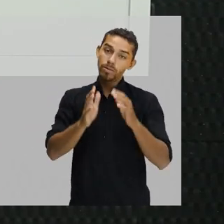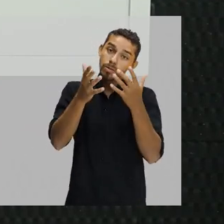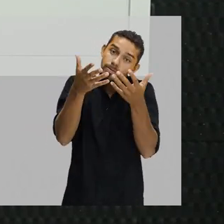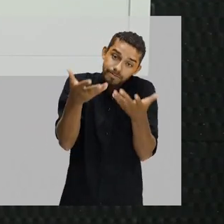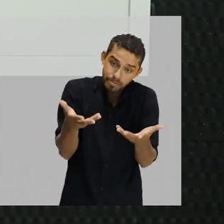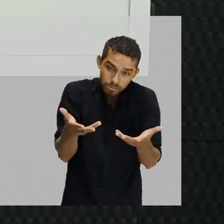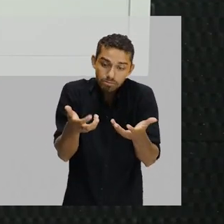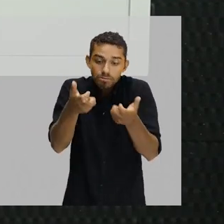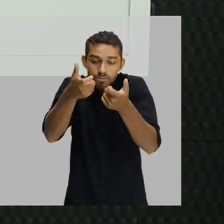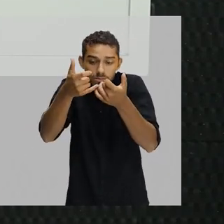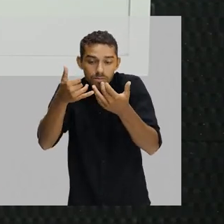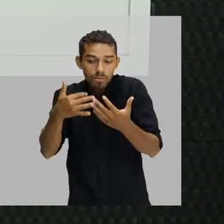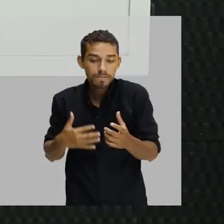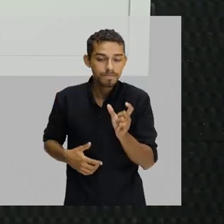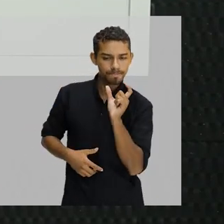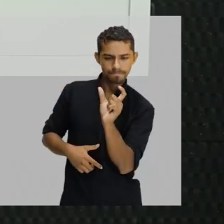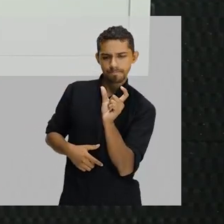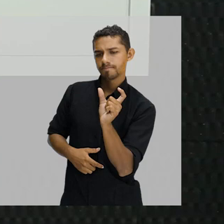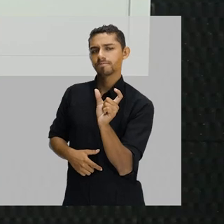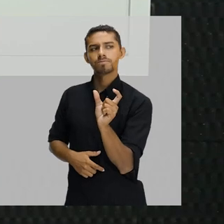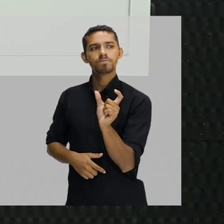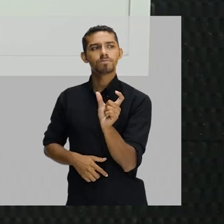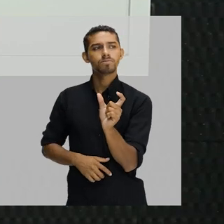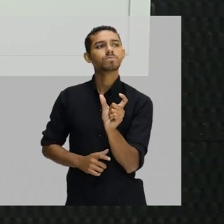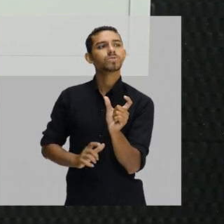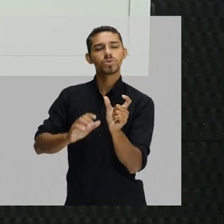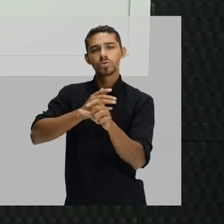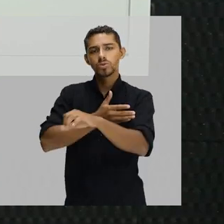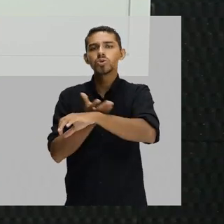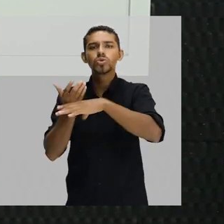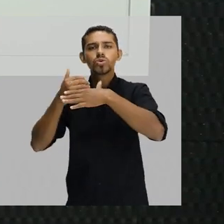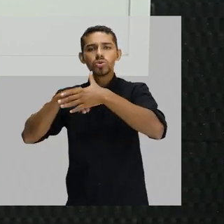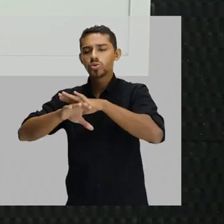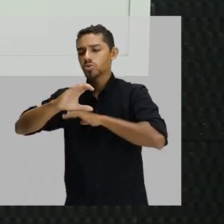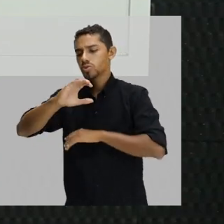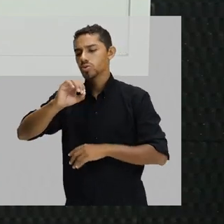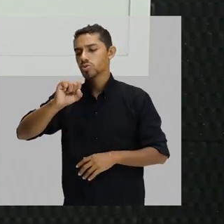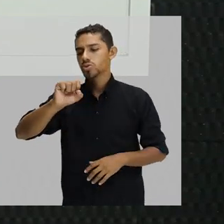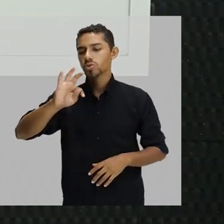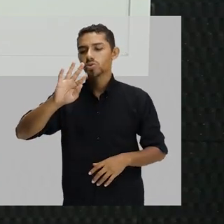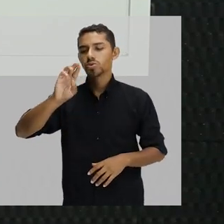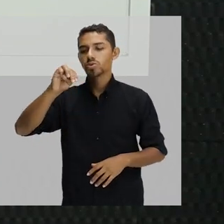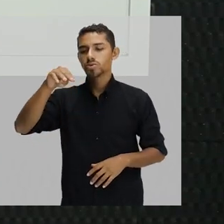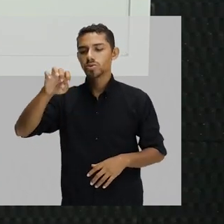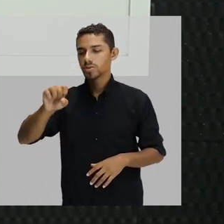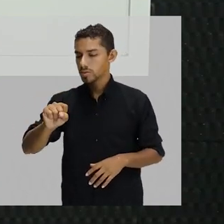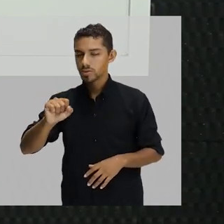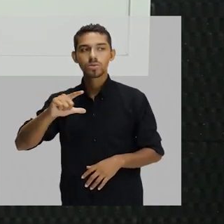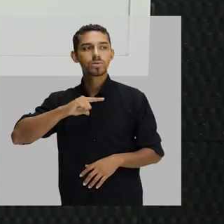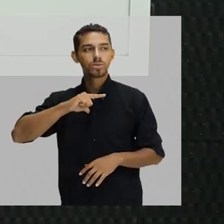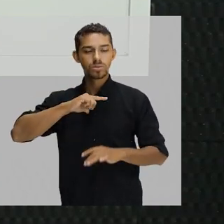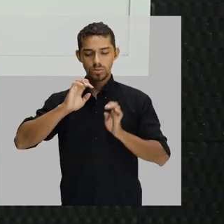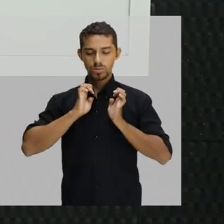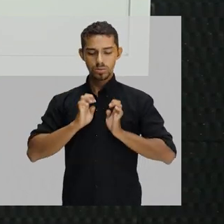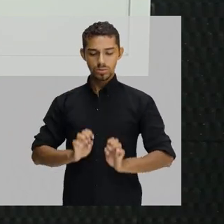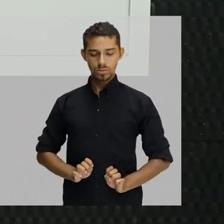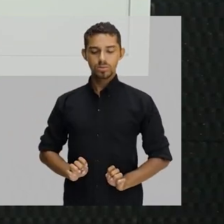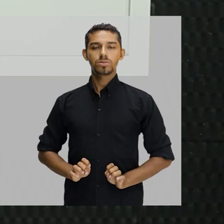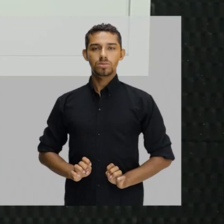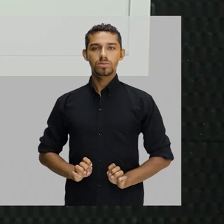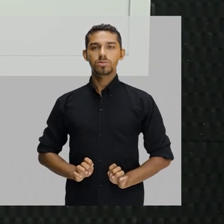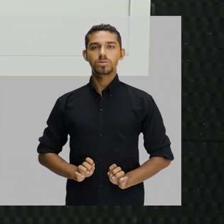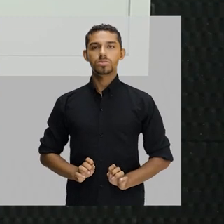etimologicamente, ethos, costumes, constitui a palavra ética, correto? Agora, veja só, dentro de um